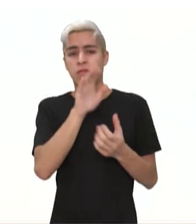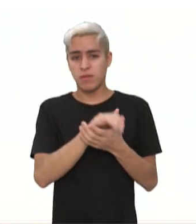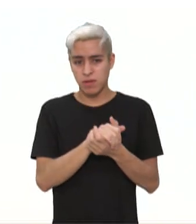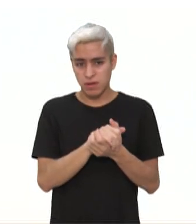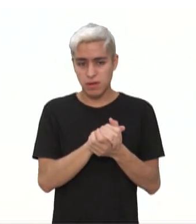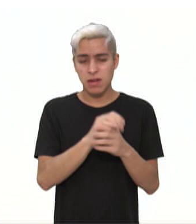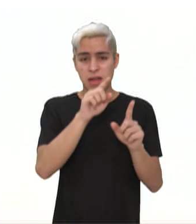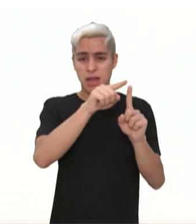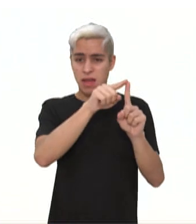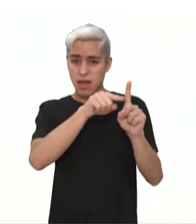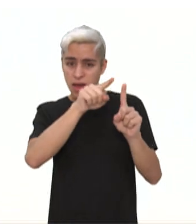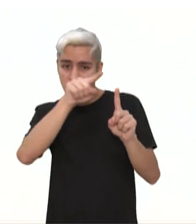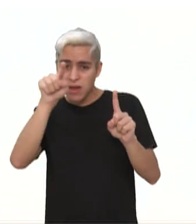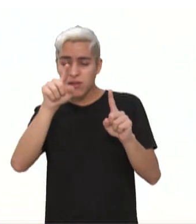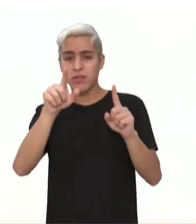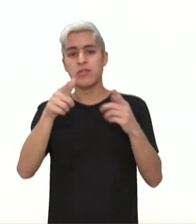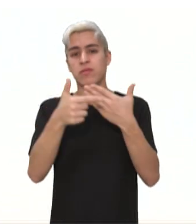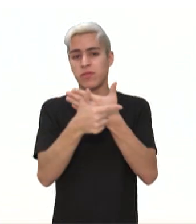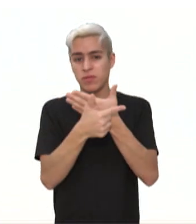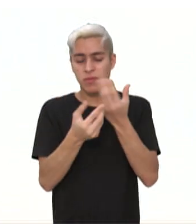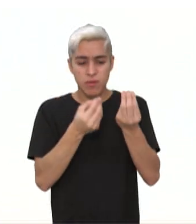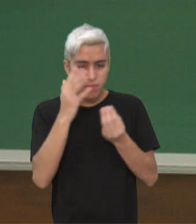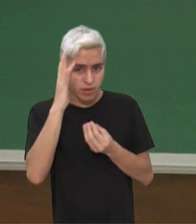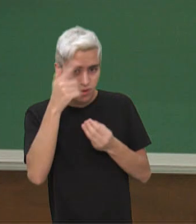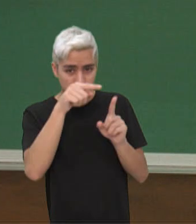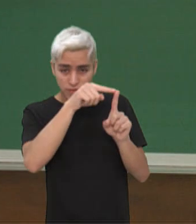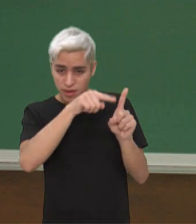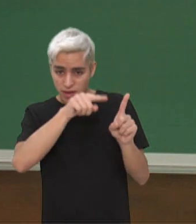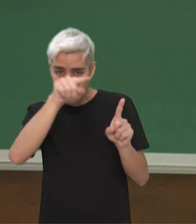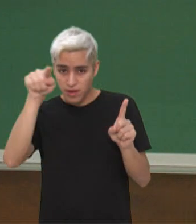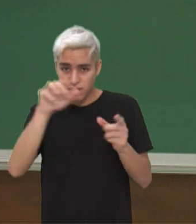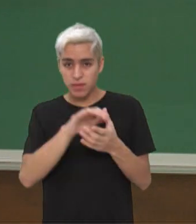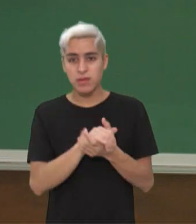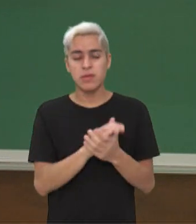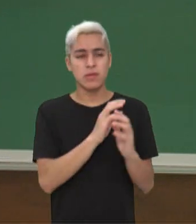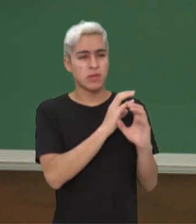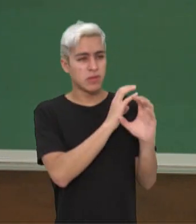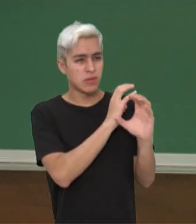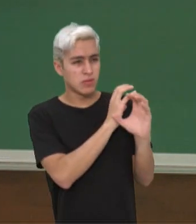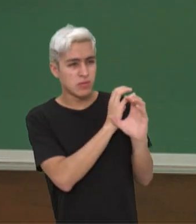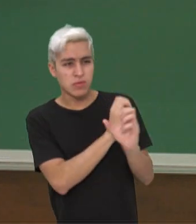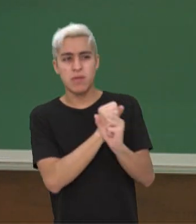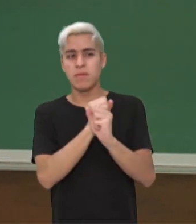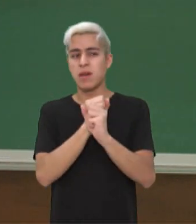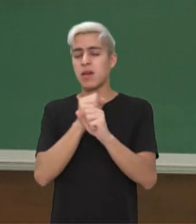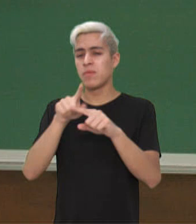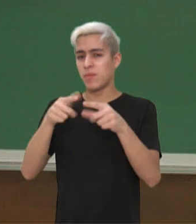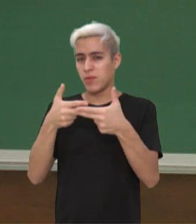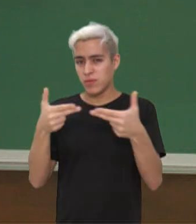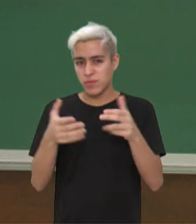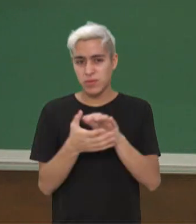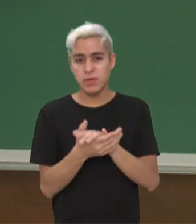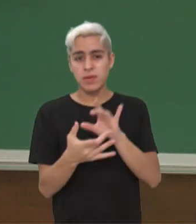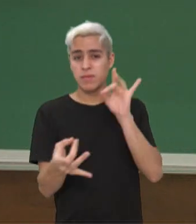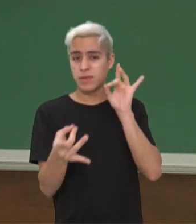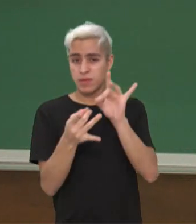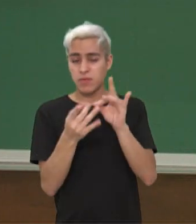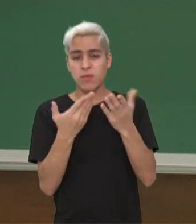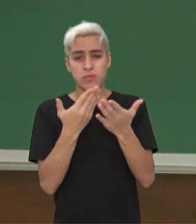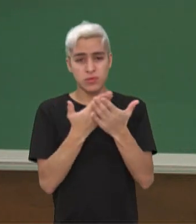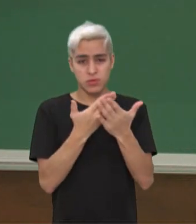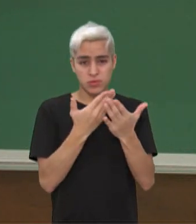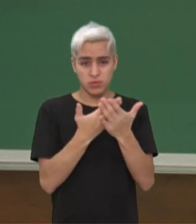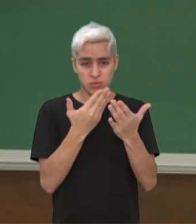de função, solução das raízes por soma e produto. Mas especificamente o estudo